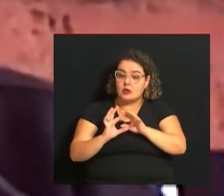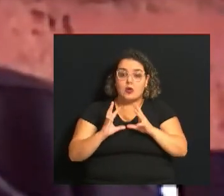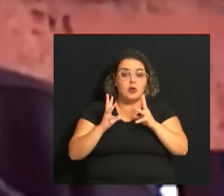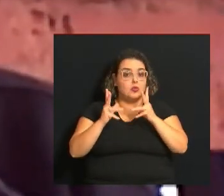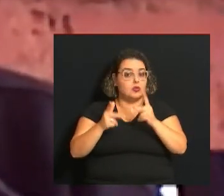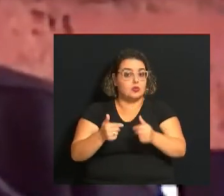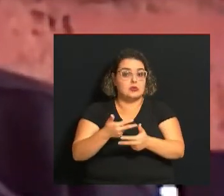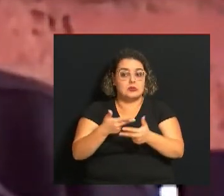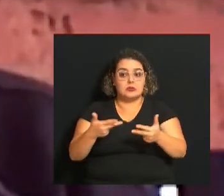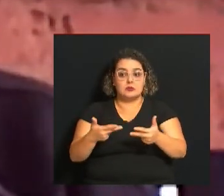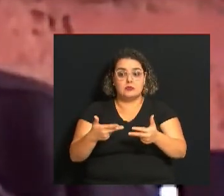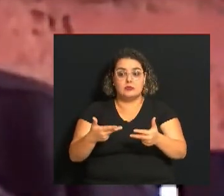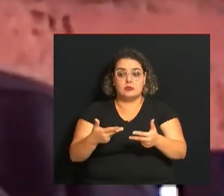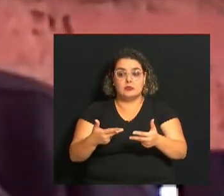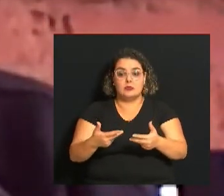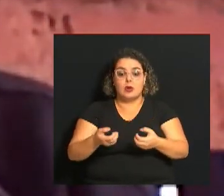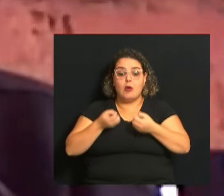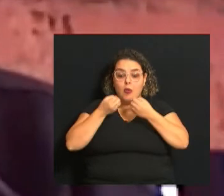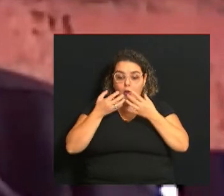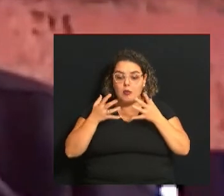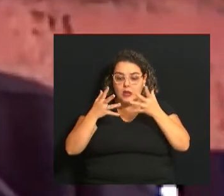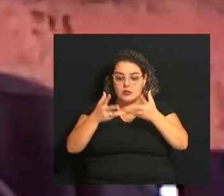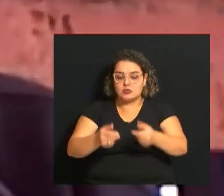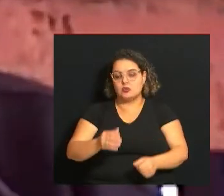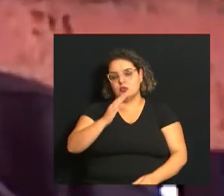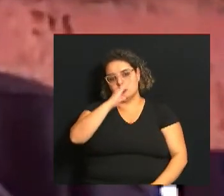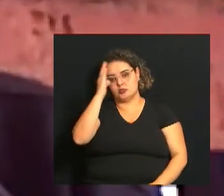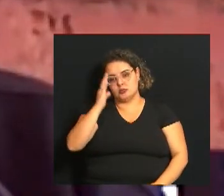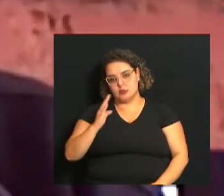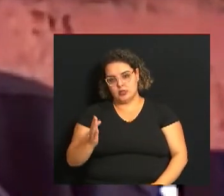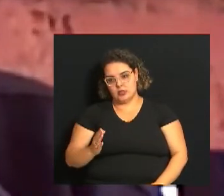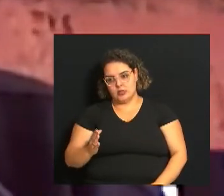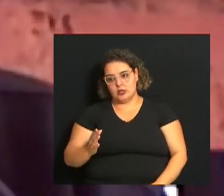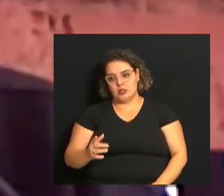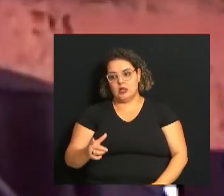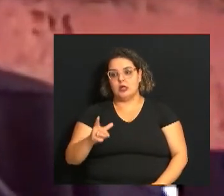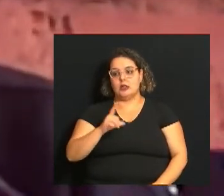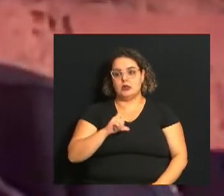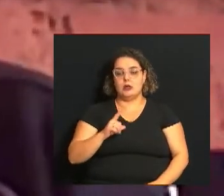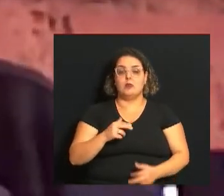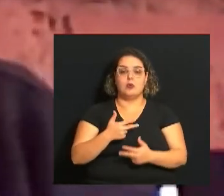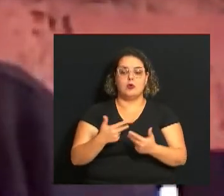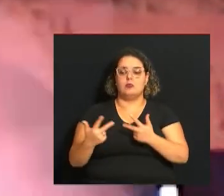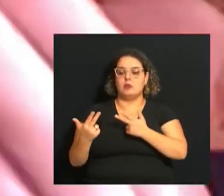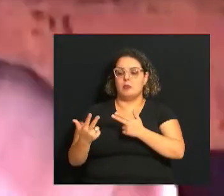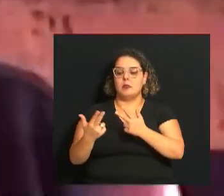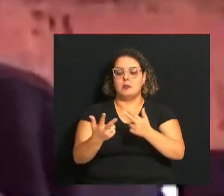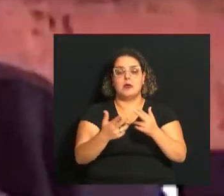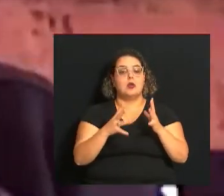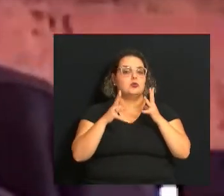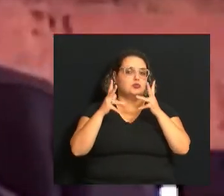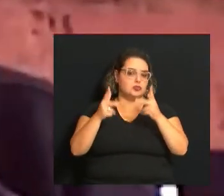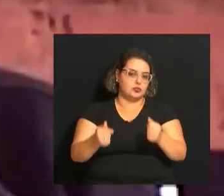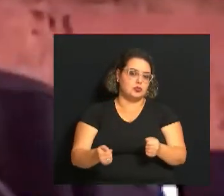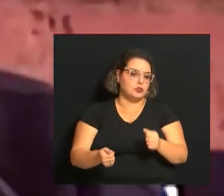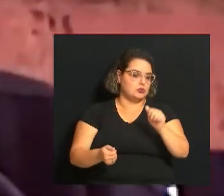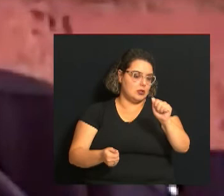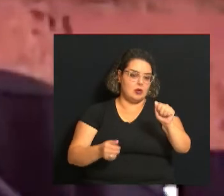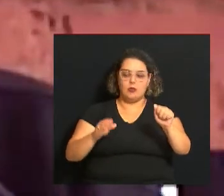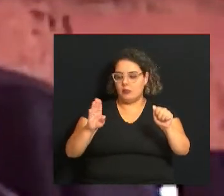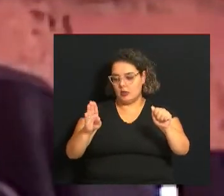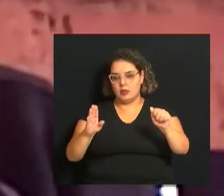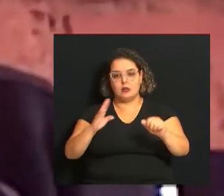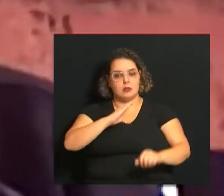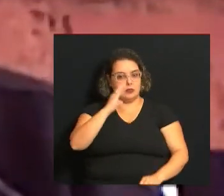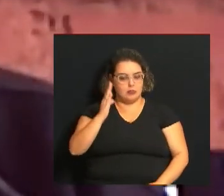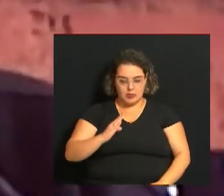são o bem comum do brasileiro, né? Nós temos coisas em comum. Todo mundo quer A ou B, que o Brasil